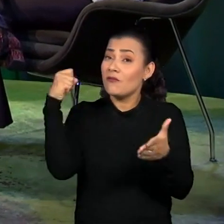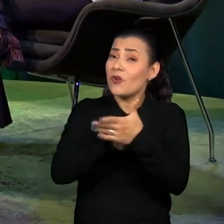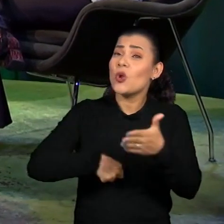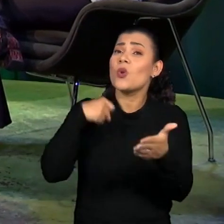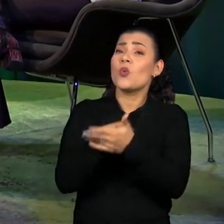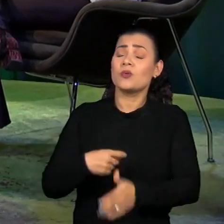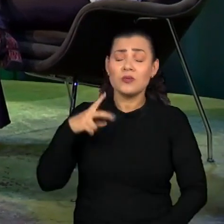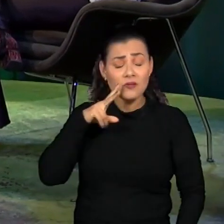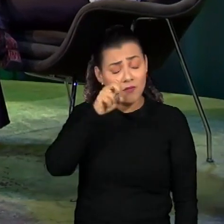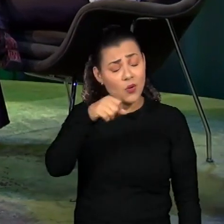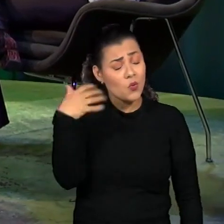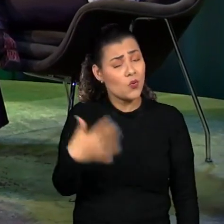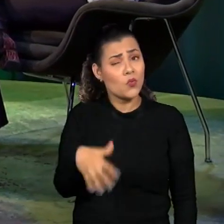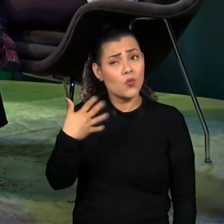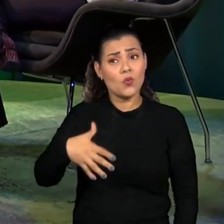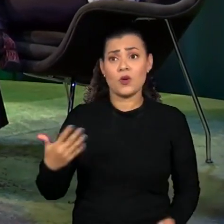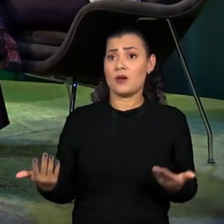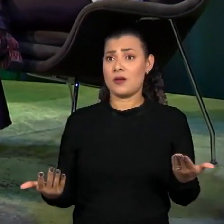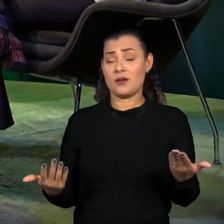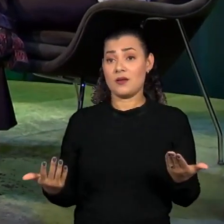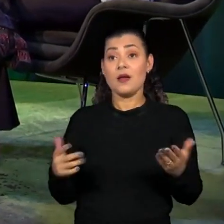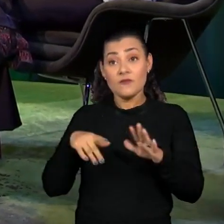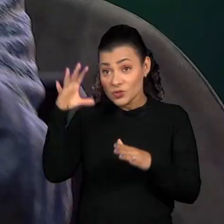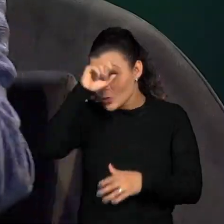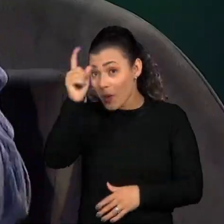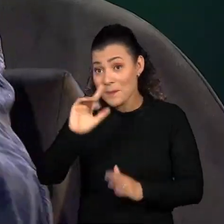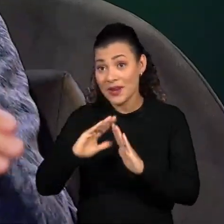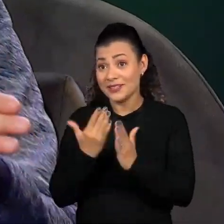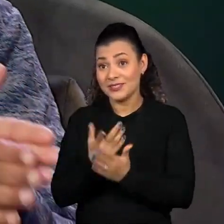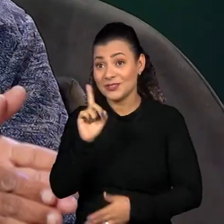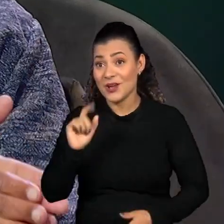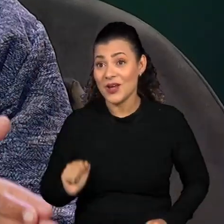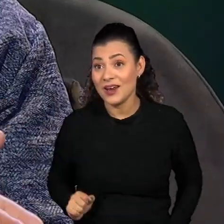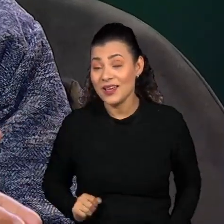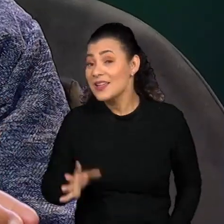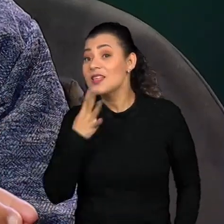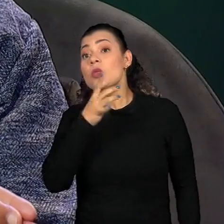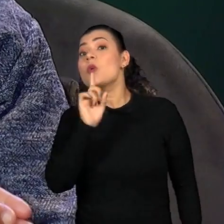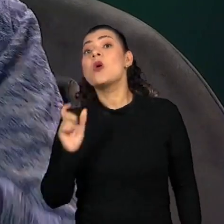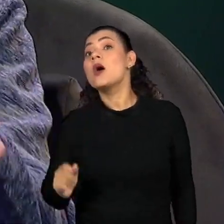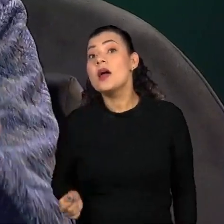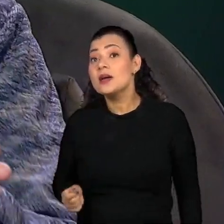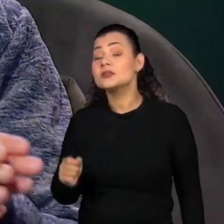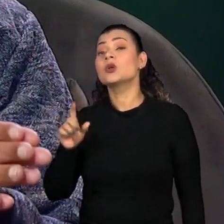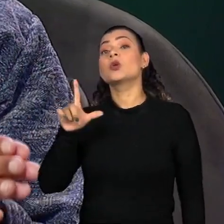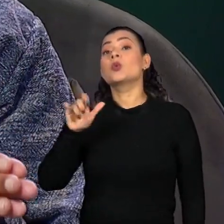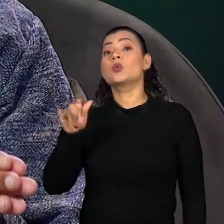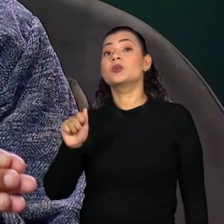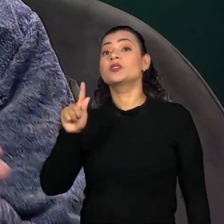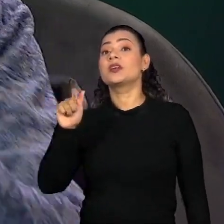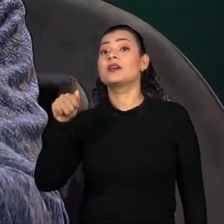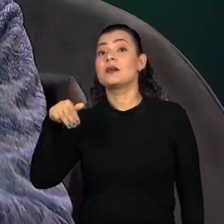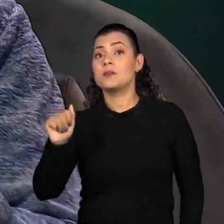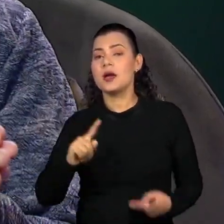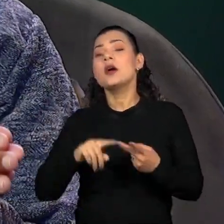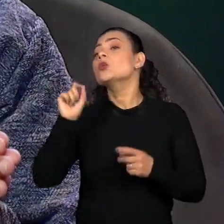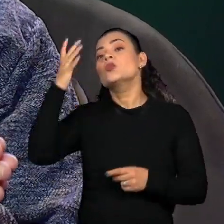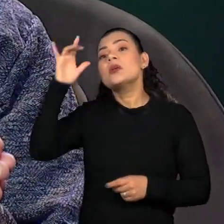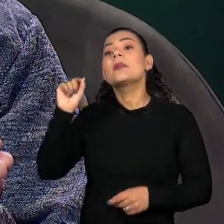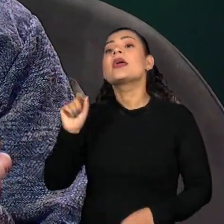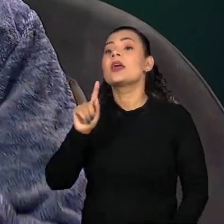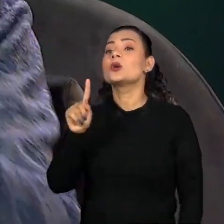muito forte. Né? E isso você não aprende na escola. Você não conhece na escola Luiz Gama, você não sabe quem é Zumbi, você não sabe